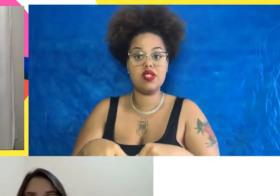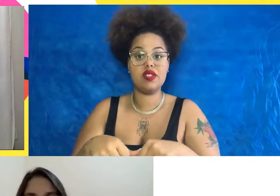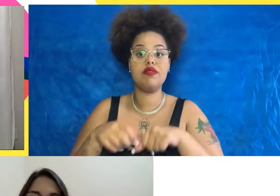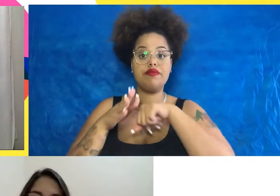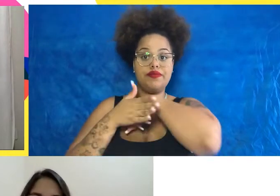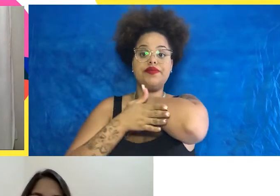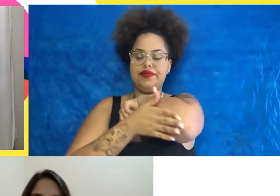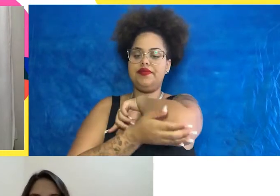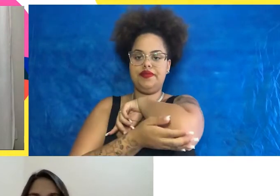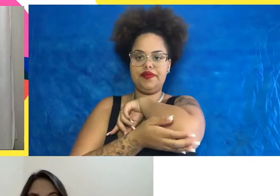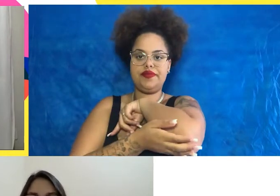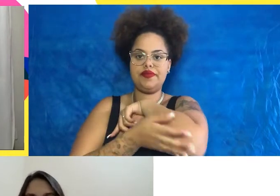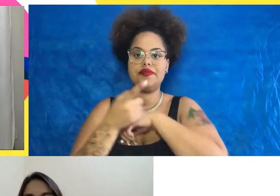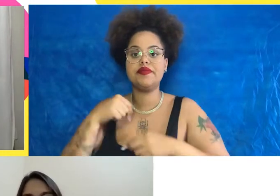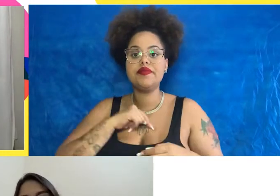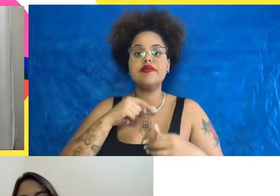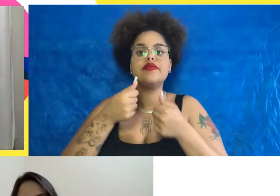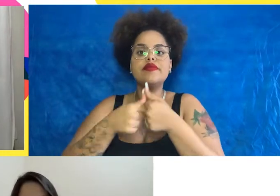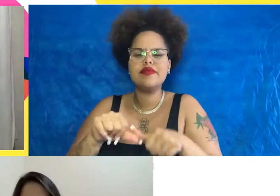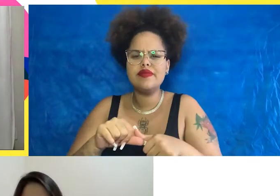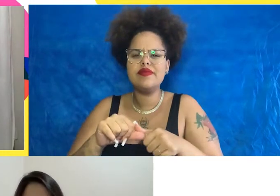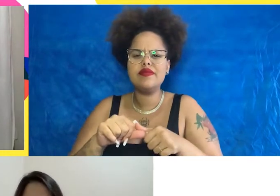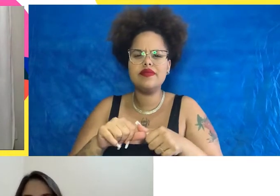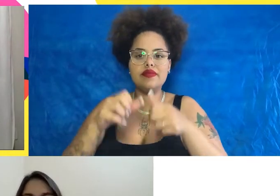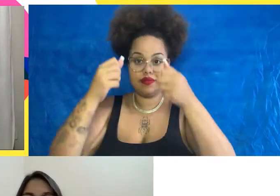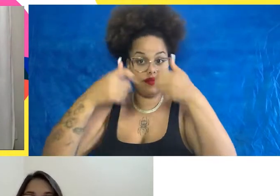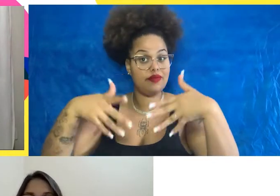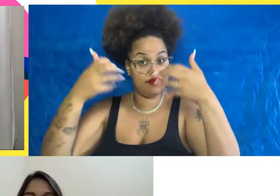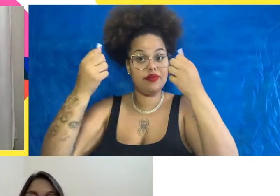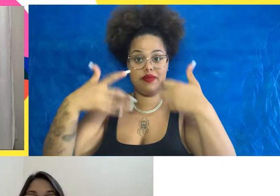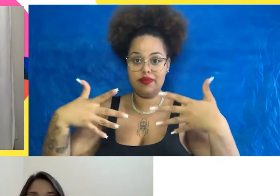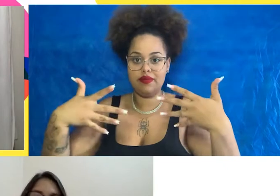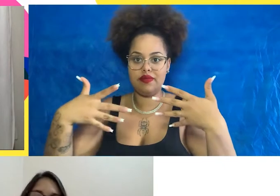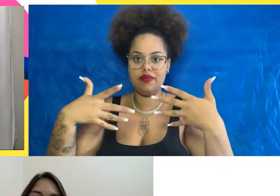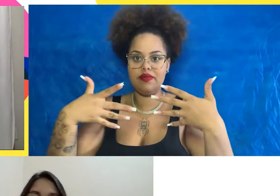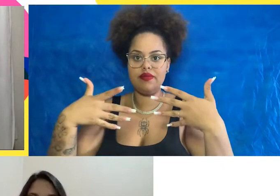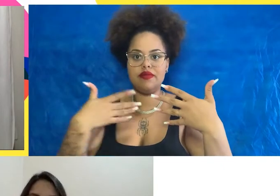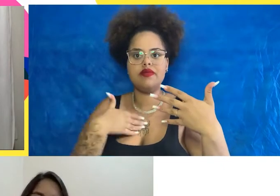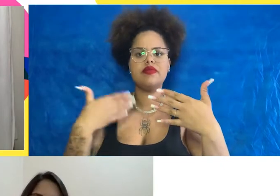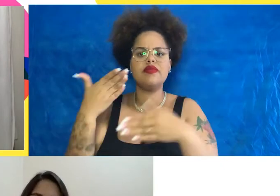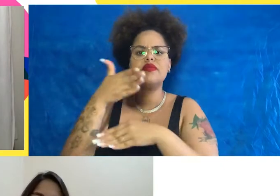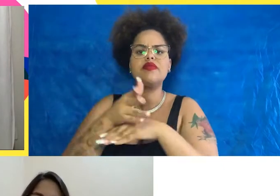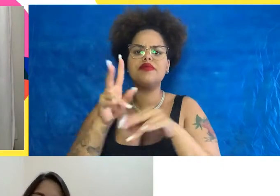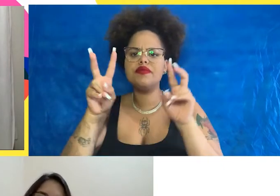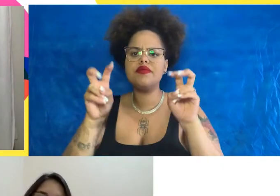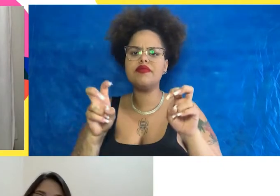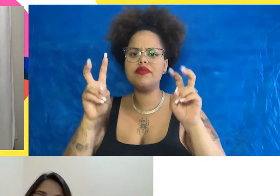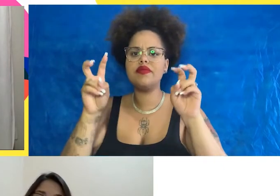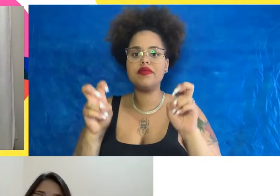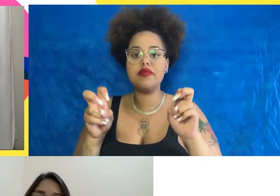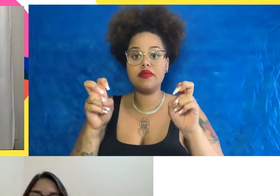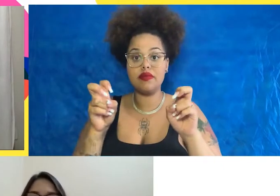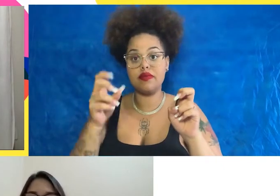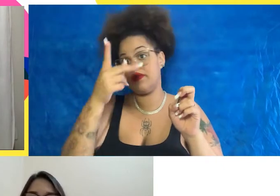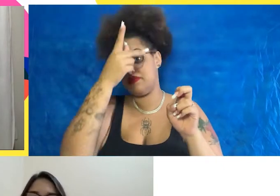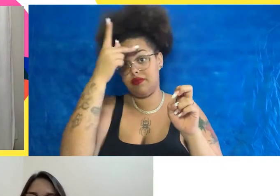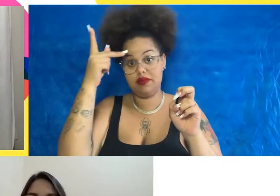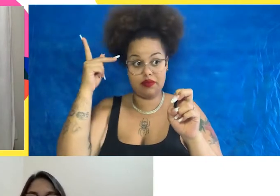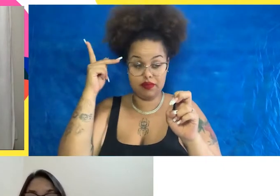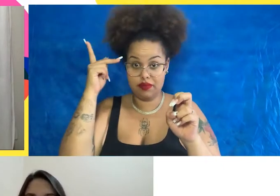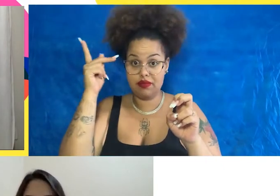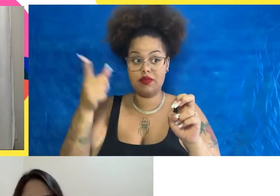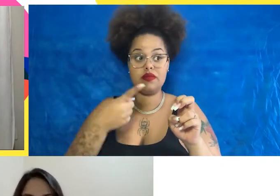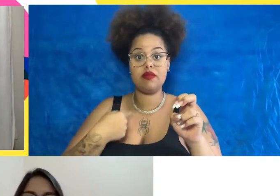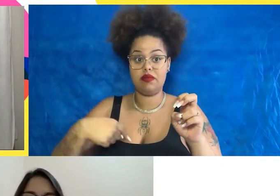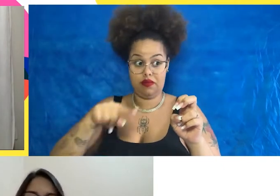nos bastidores, né? A gente está contando histórias, né? E aí a gente traz essa temática justamente para que essas pessoas, para